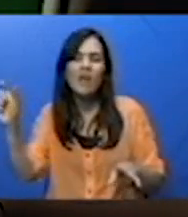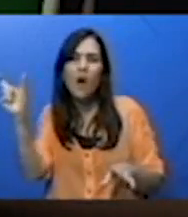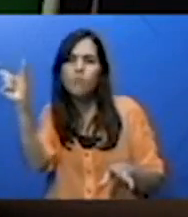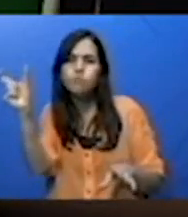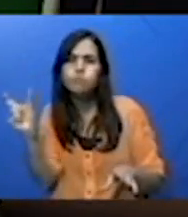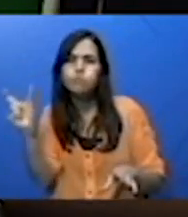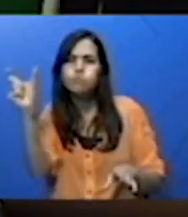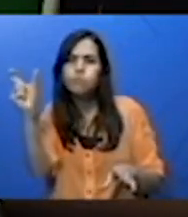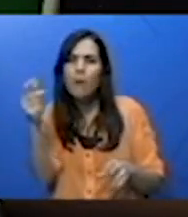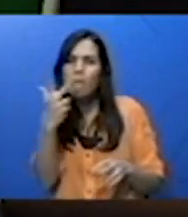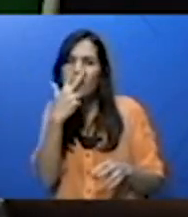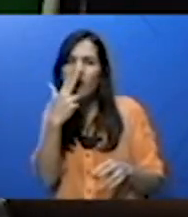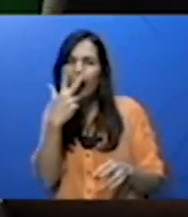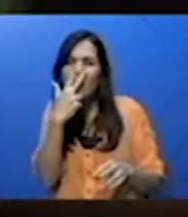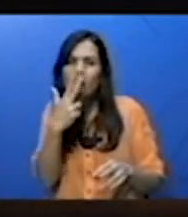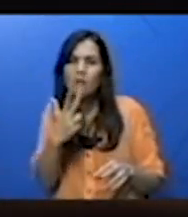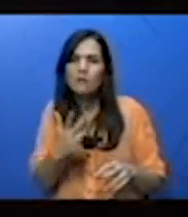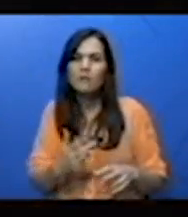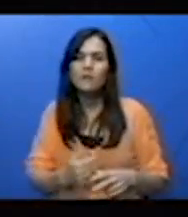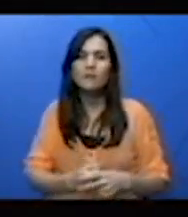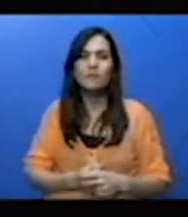Próxima cor.